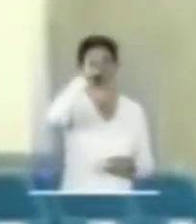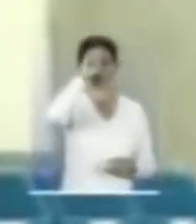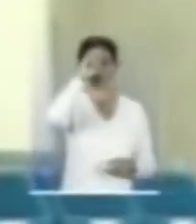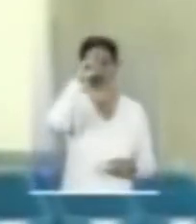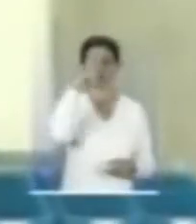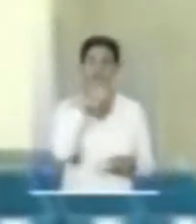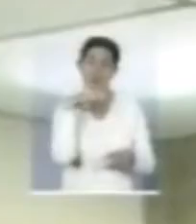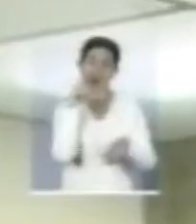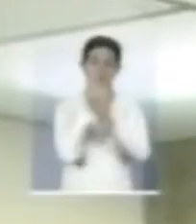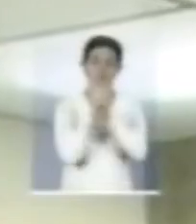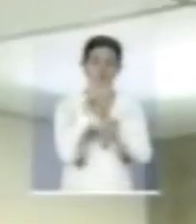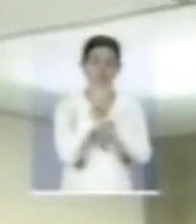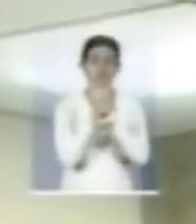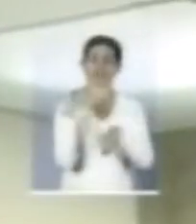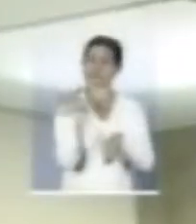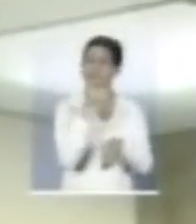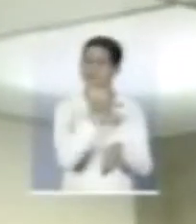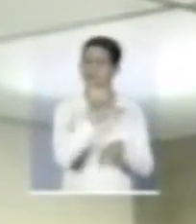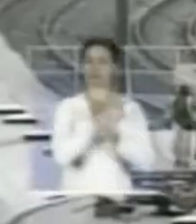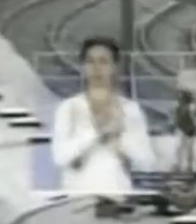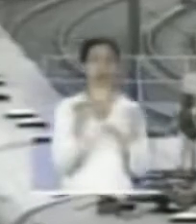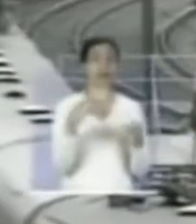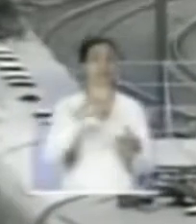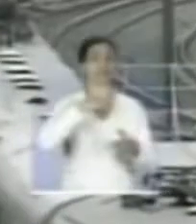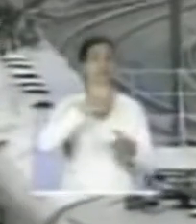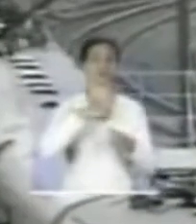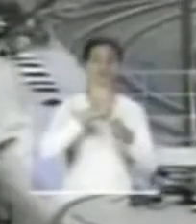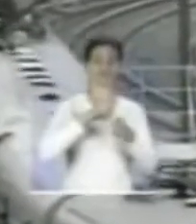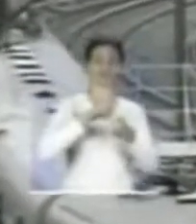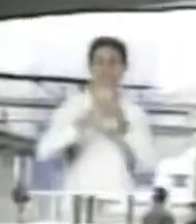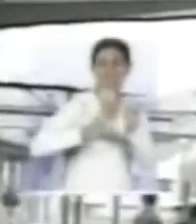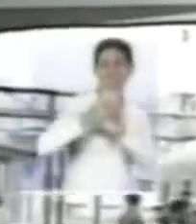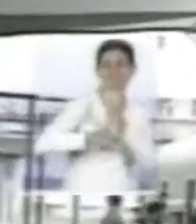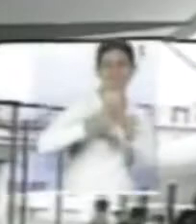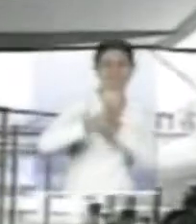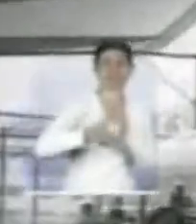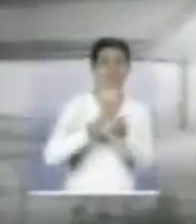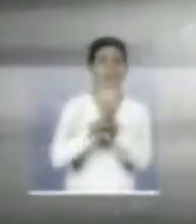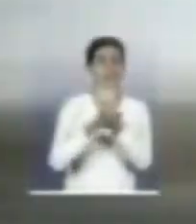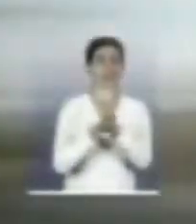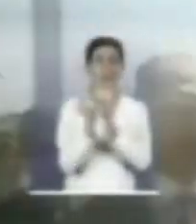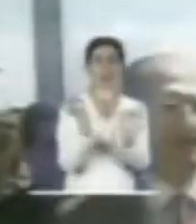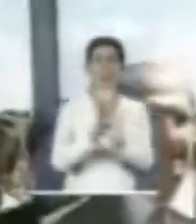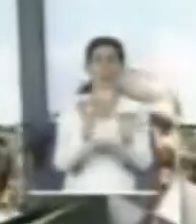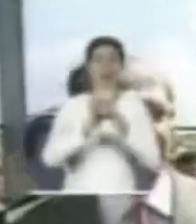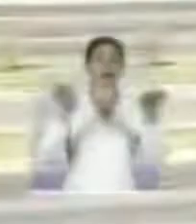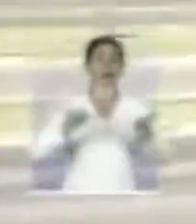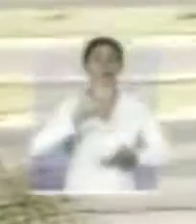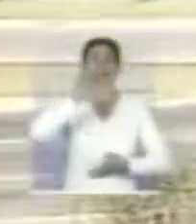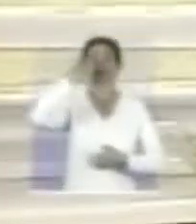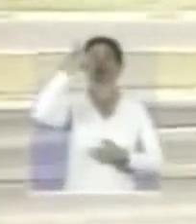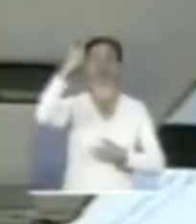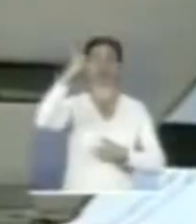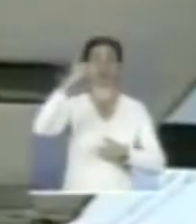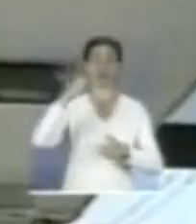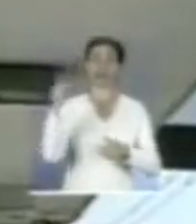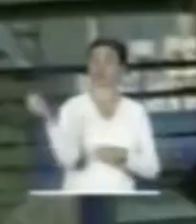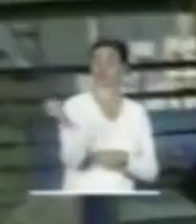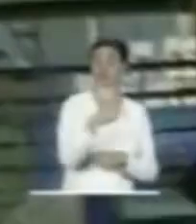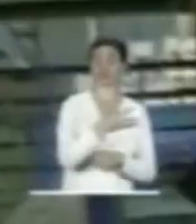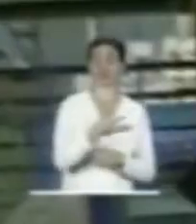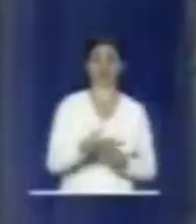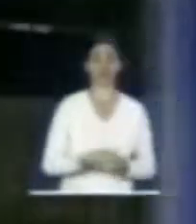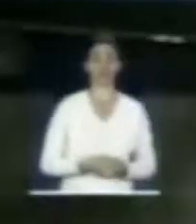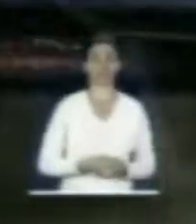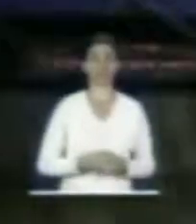está cuidando da saúde, né? Ajuda quem precisa. Como ajuda, hein? Os trens e subúrbio eram terra de ninguém. Hoje, a condução é melhor,